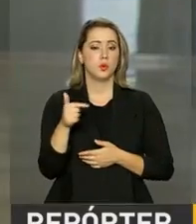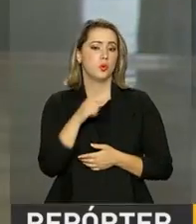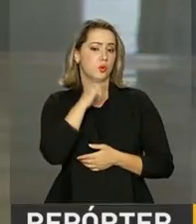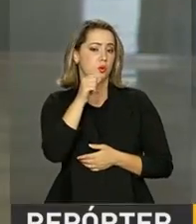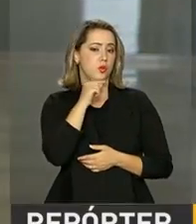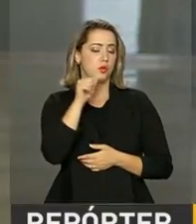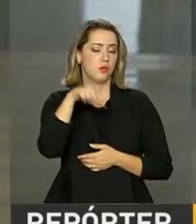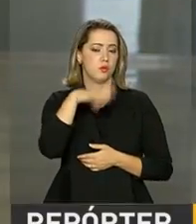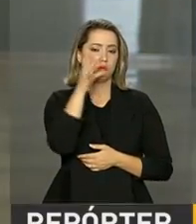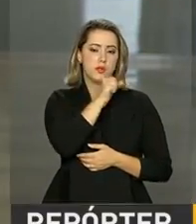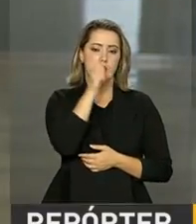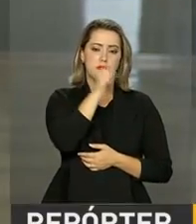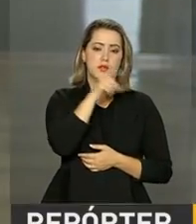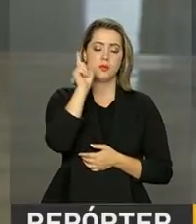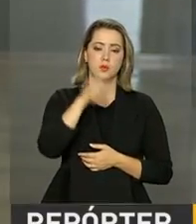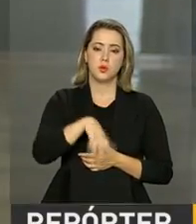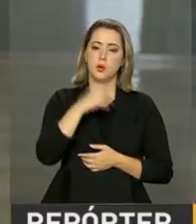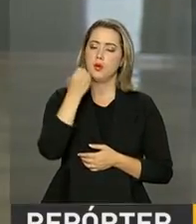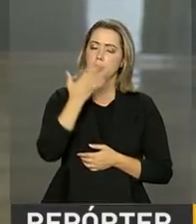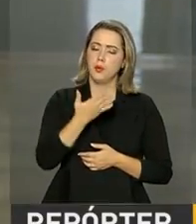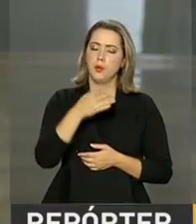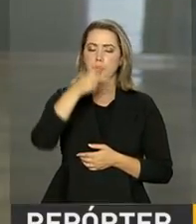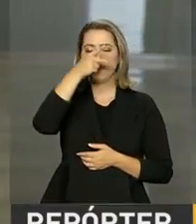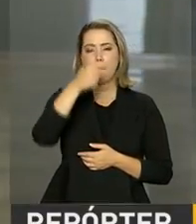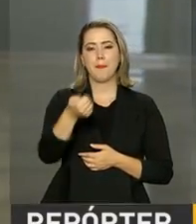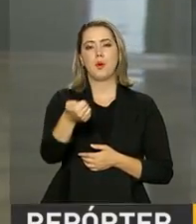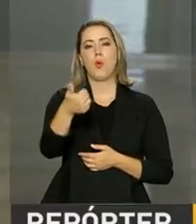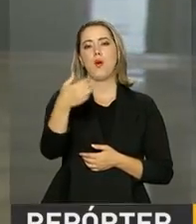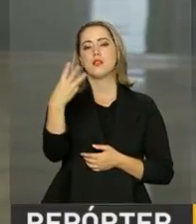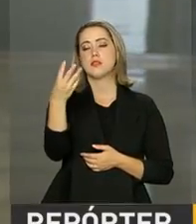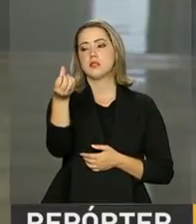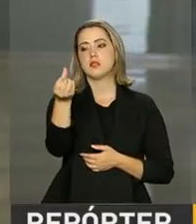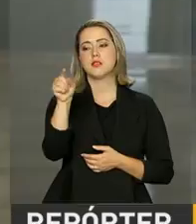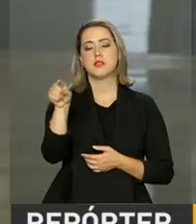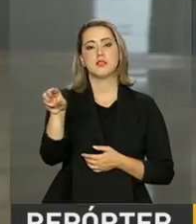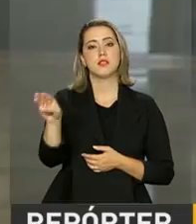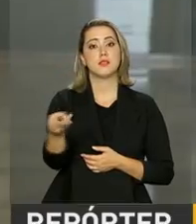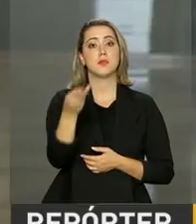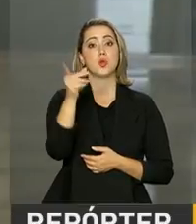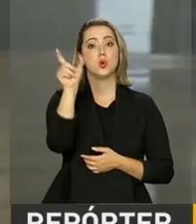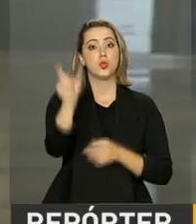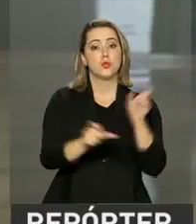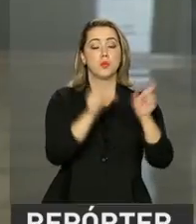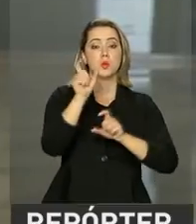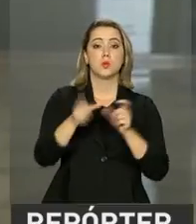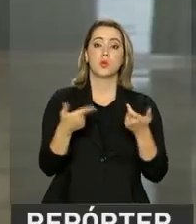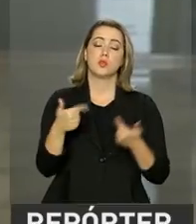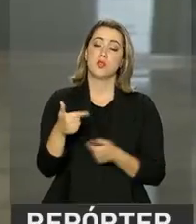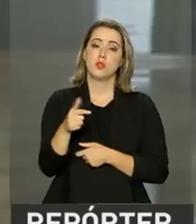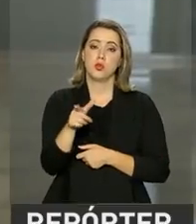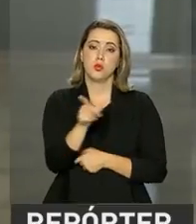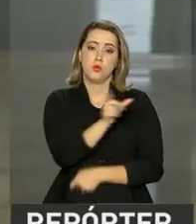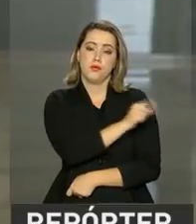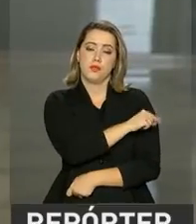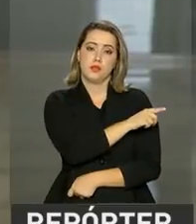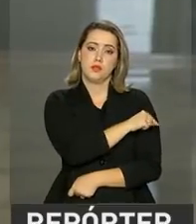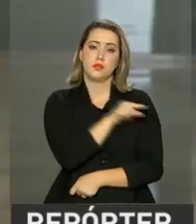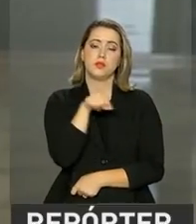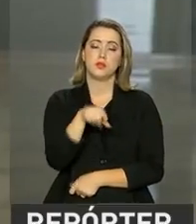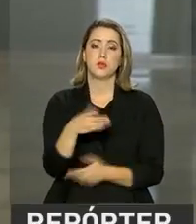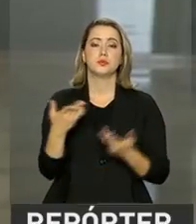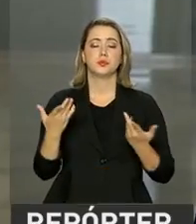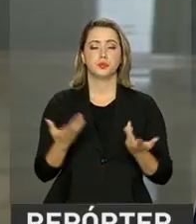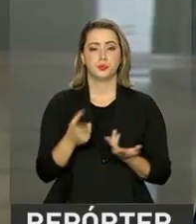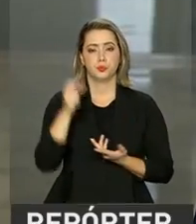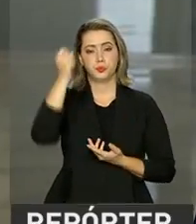existe sábado é uma boa oportunidade para as quase 36 milhões de pessoas que ainda não receberam tomarem a vacina contra a